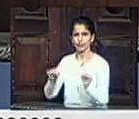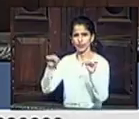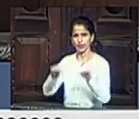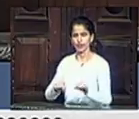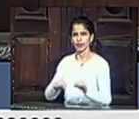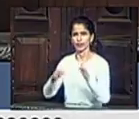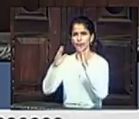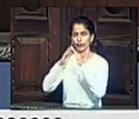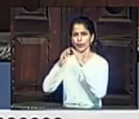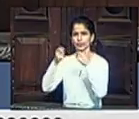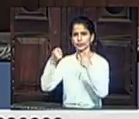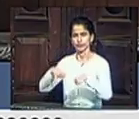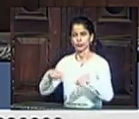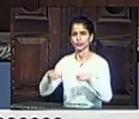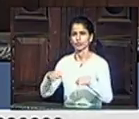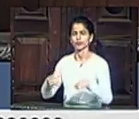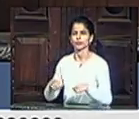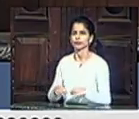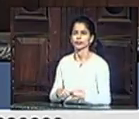precisa